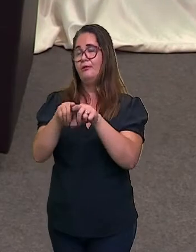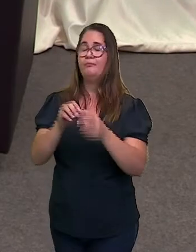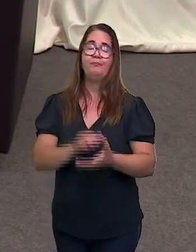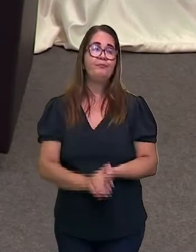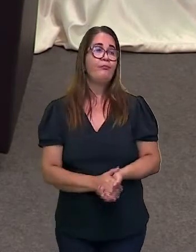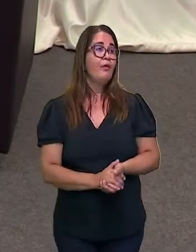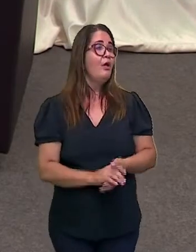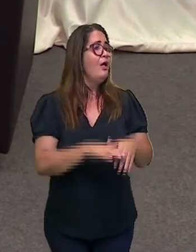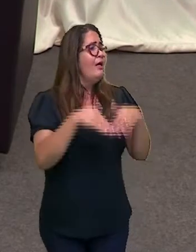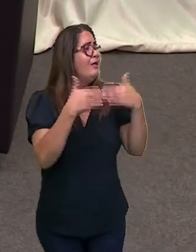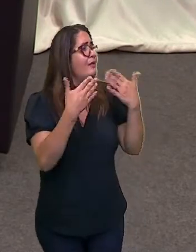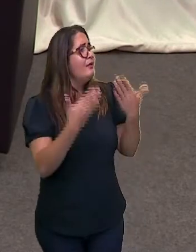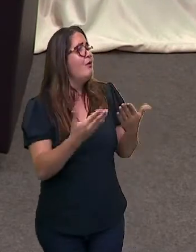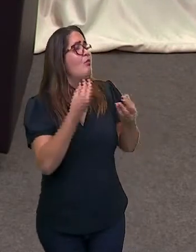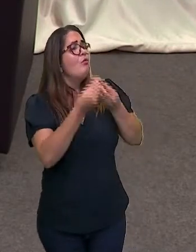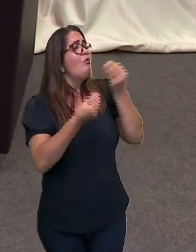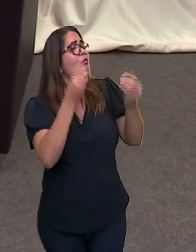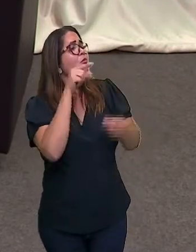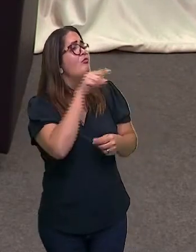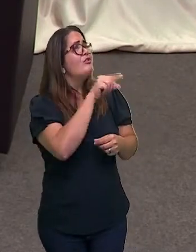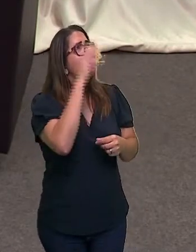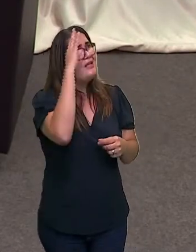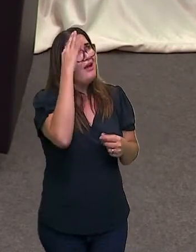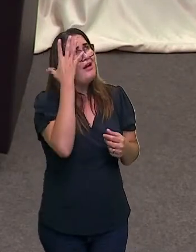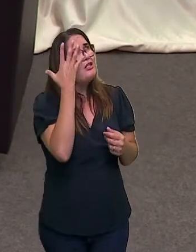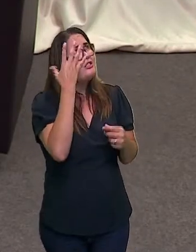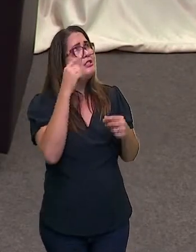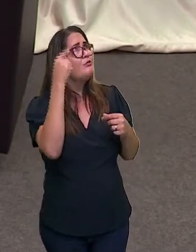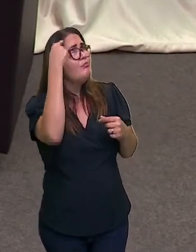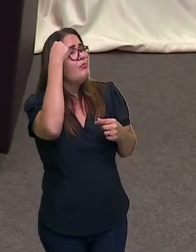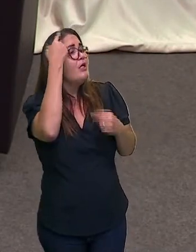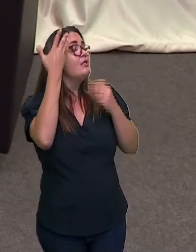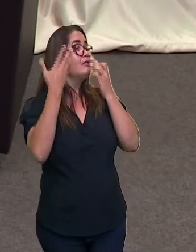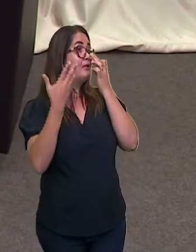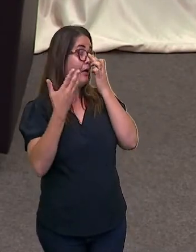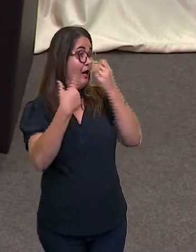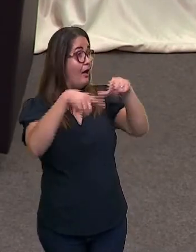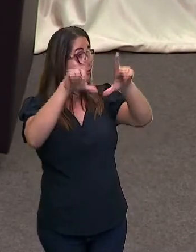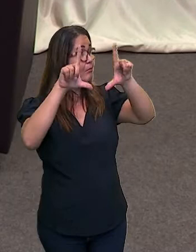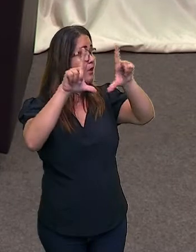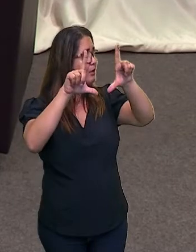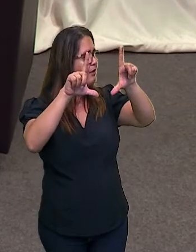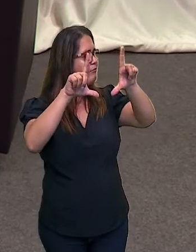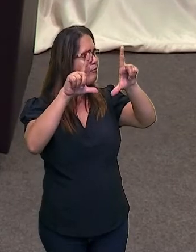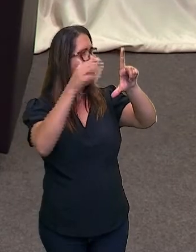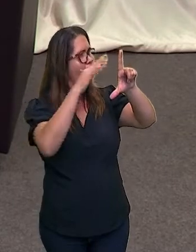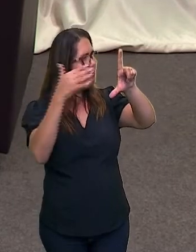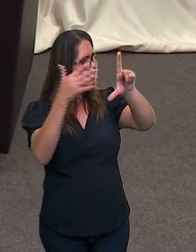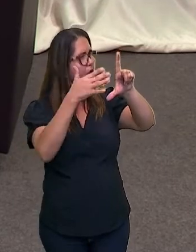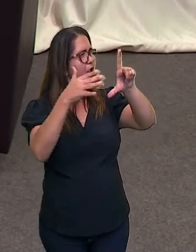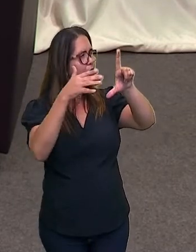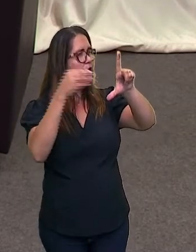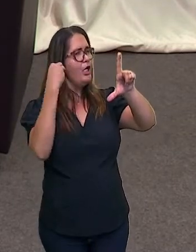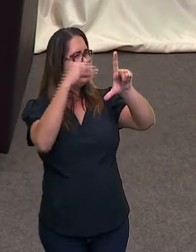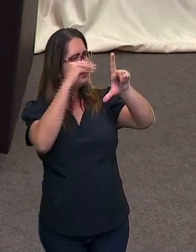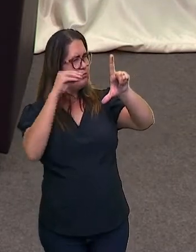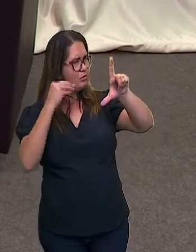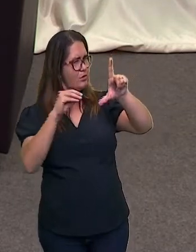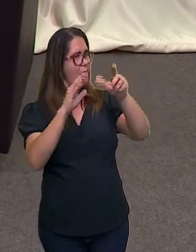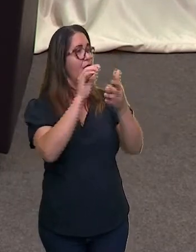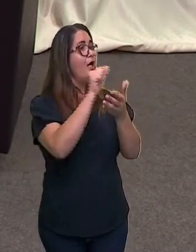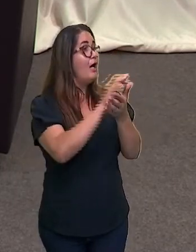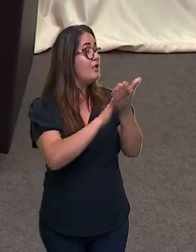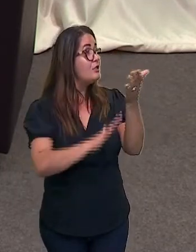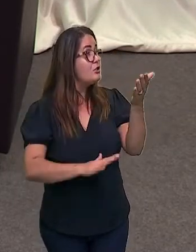Dorinha, e como que você acha que a plataforma, né, onde que são colocadas as atividades para os